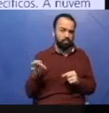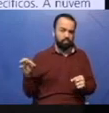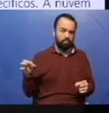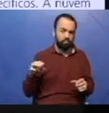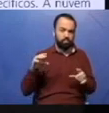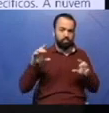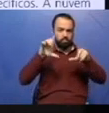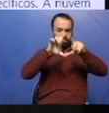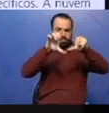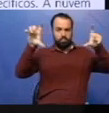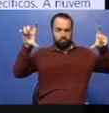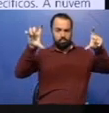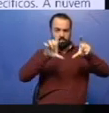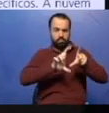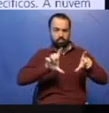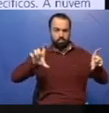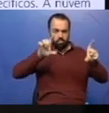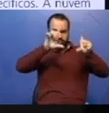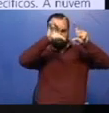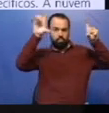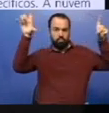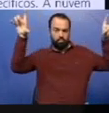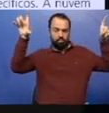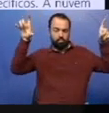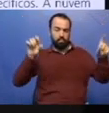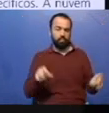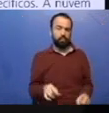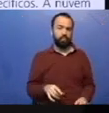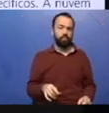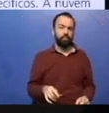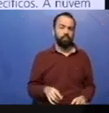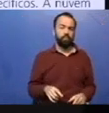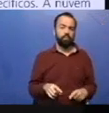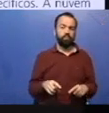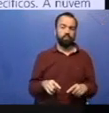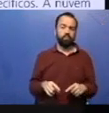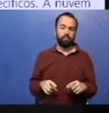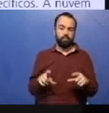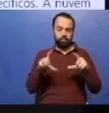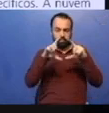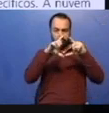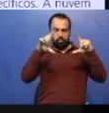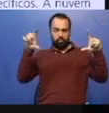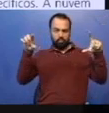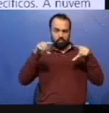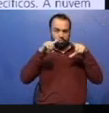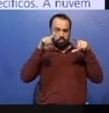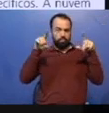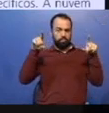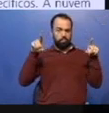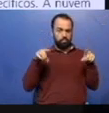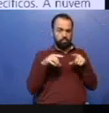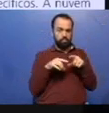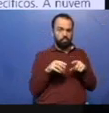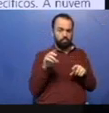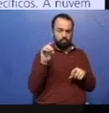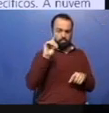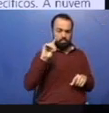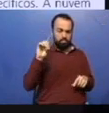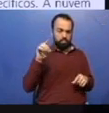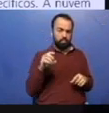baixas. De acordo com a forma das nuvens, em cada camada, elas recebem